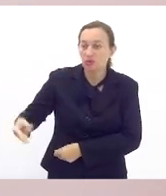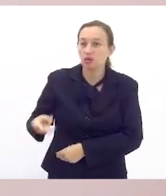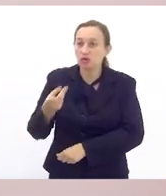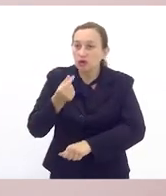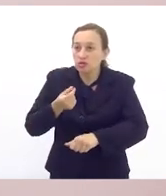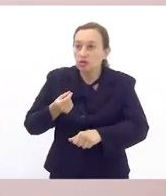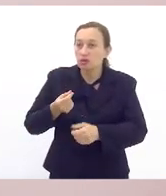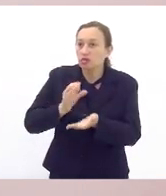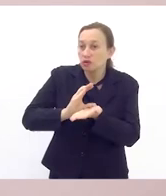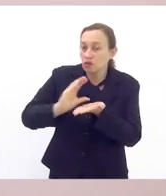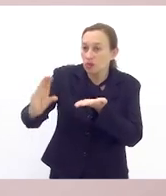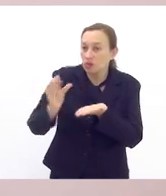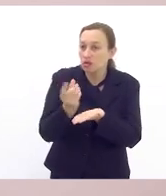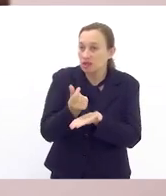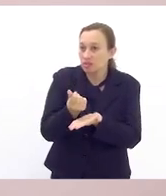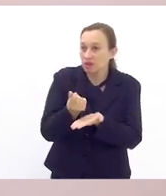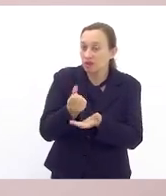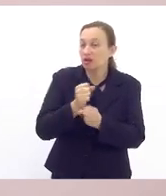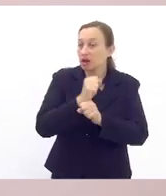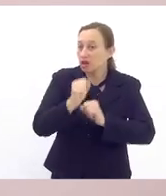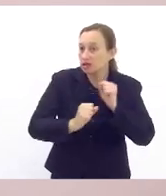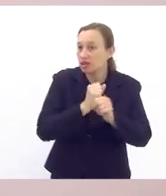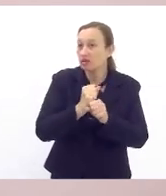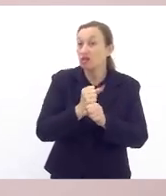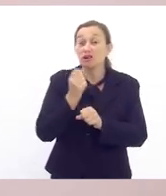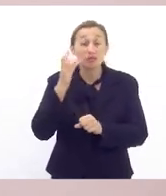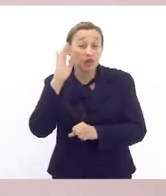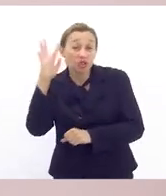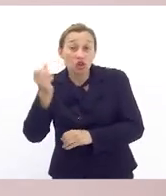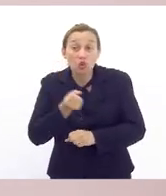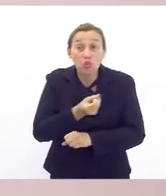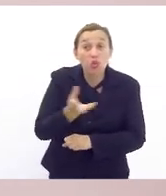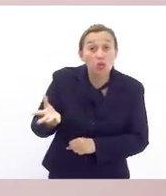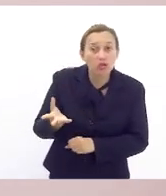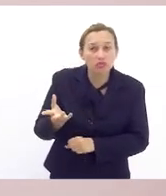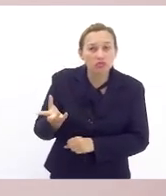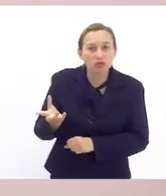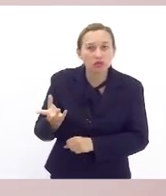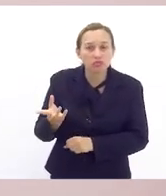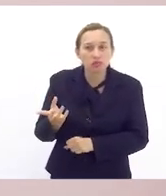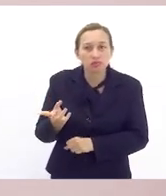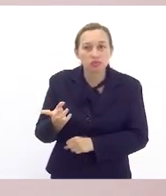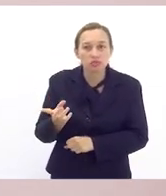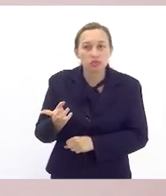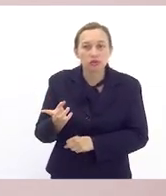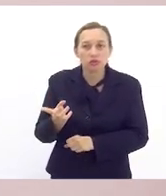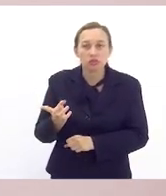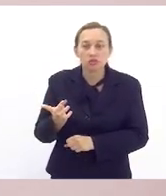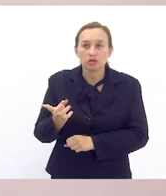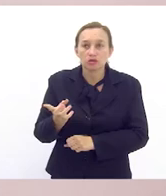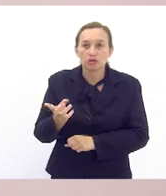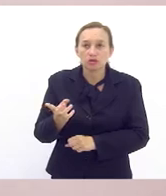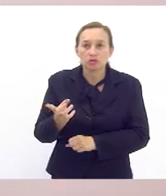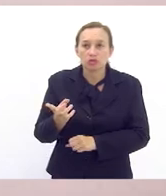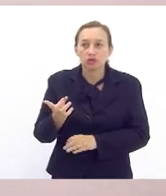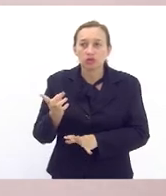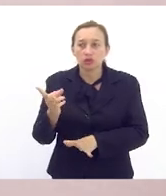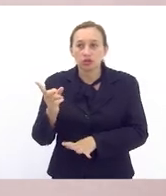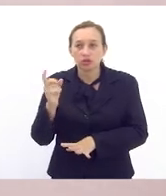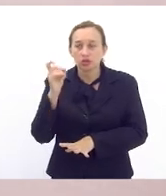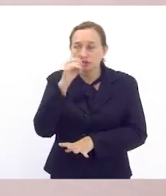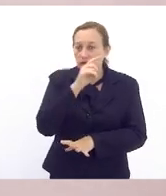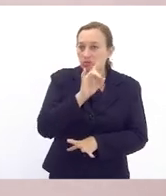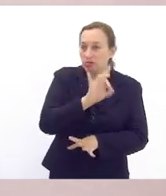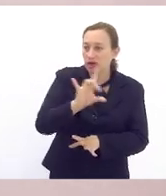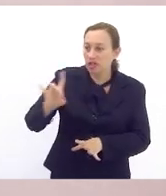anualmente Então imagina o quanto é minucioso destinar cada fomento para cada política